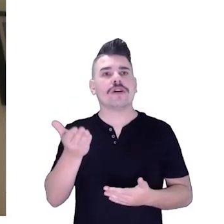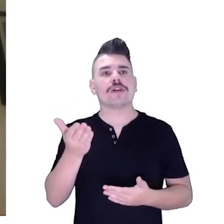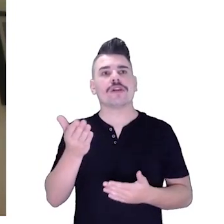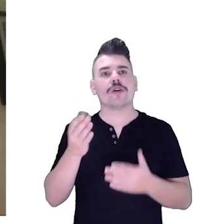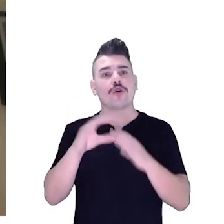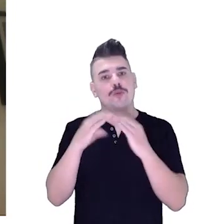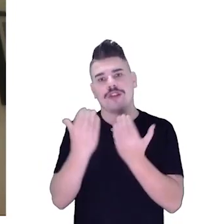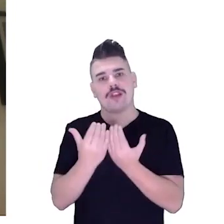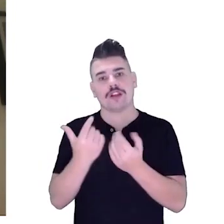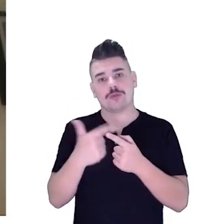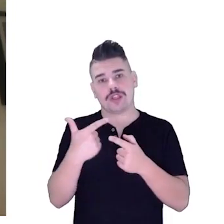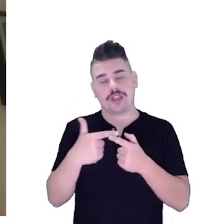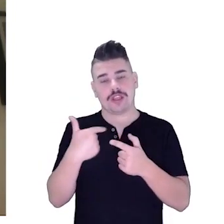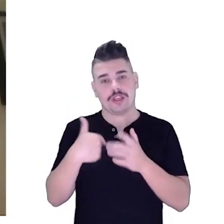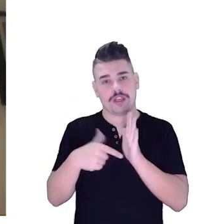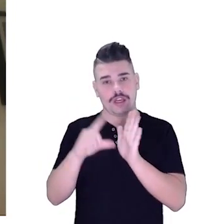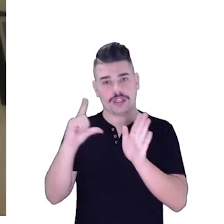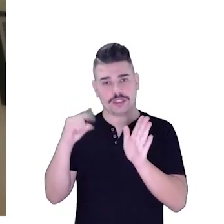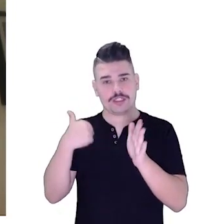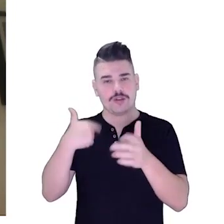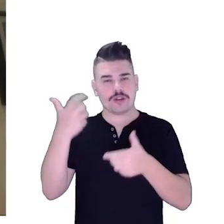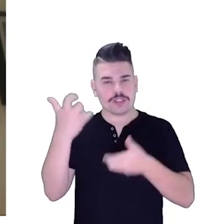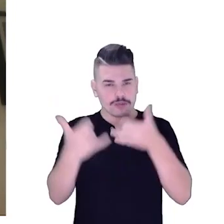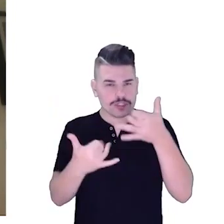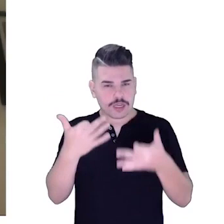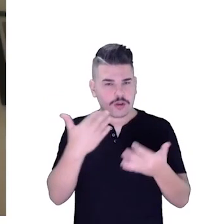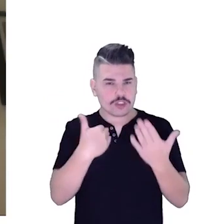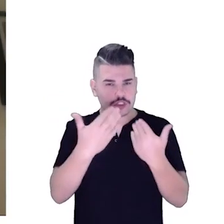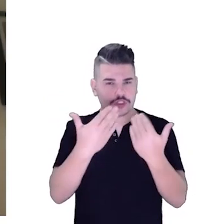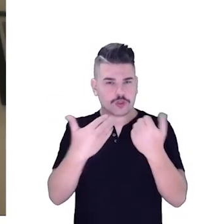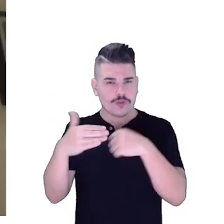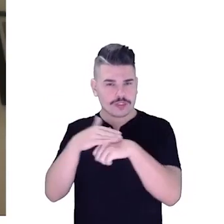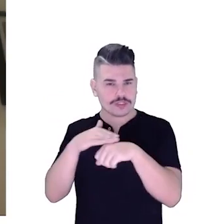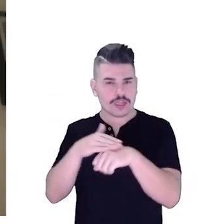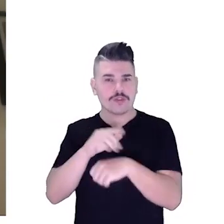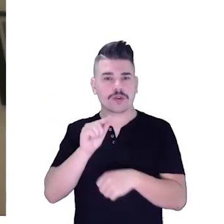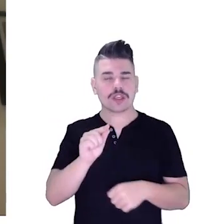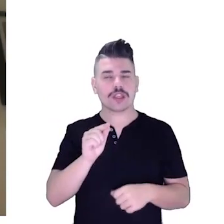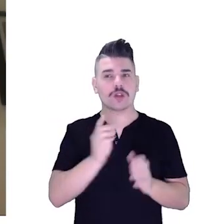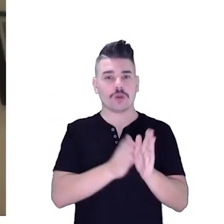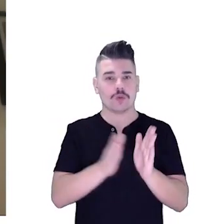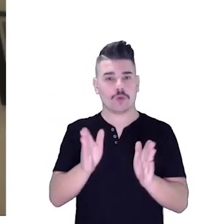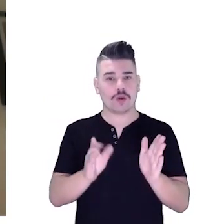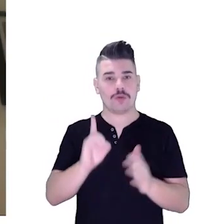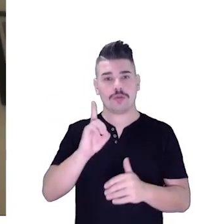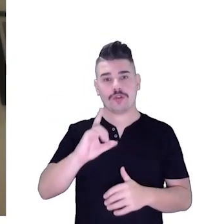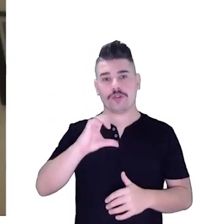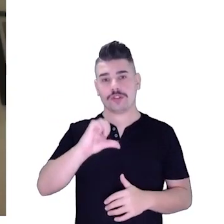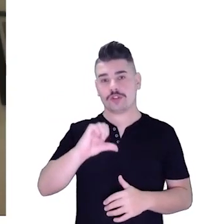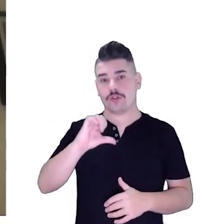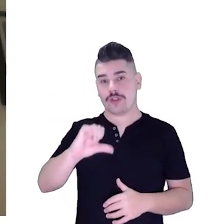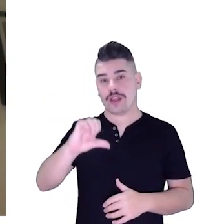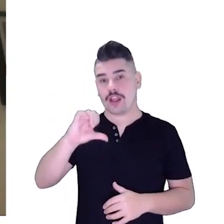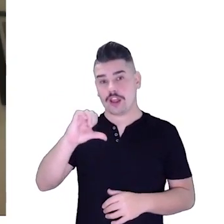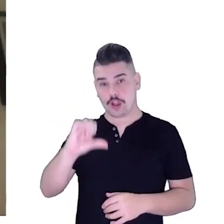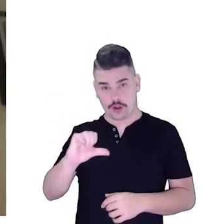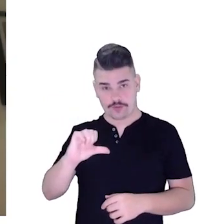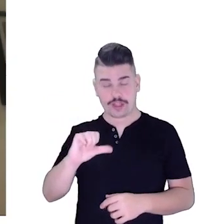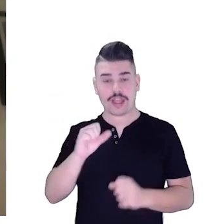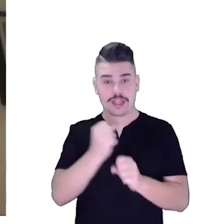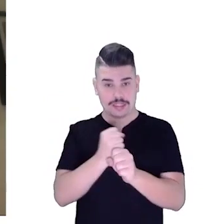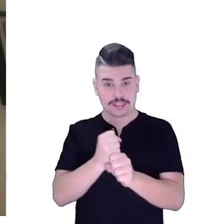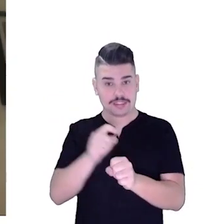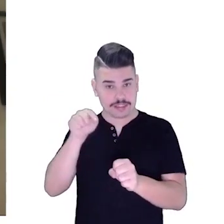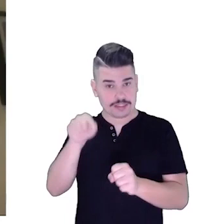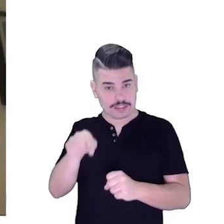um outro olhar para mim, para essa comunidade. Eu estava dizendo, né, enquanto a gente conversava aqui nos bastidores,